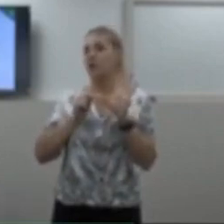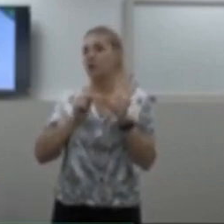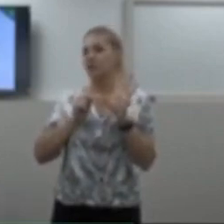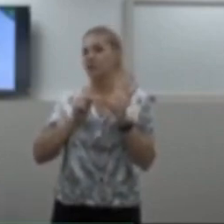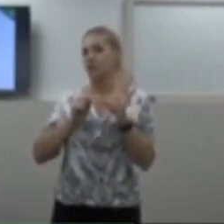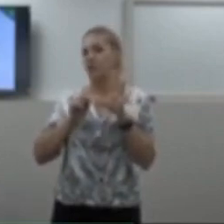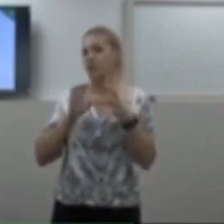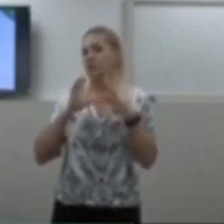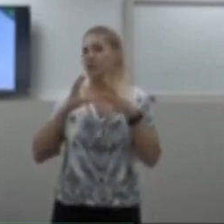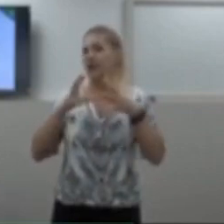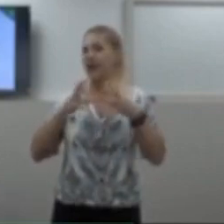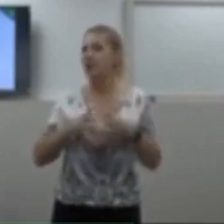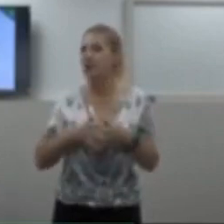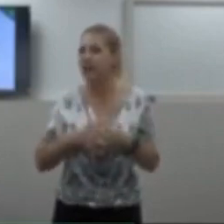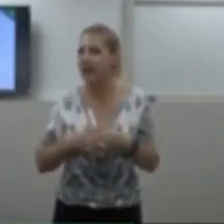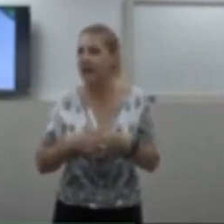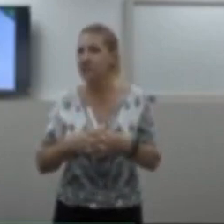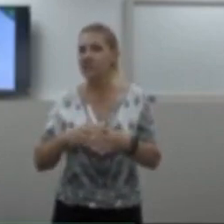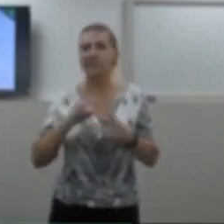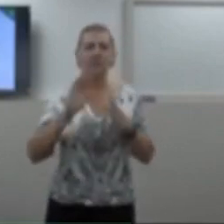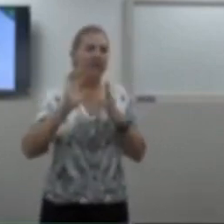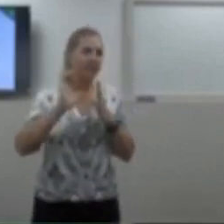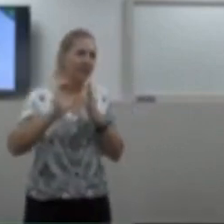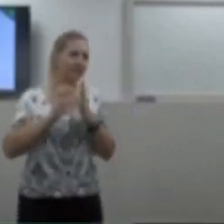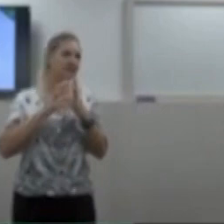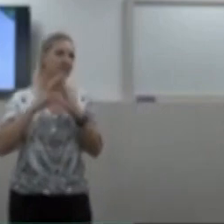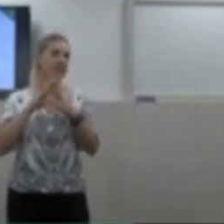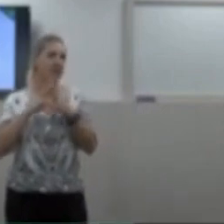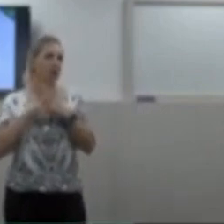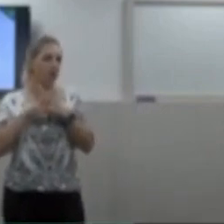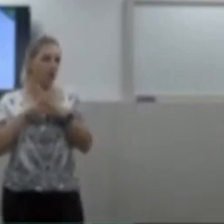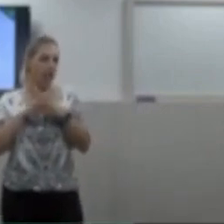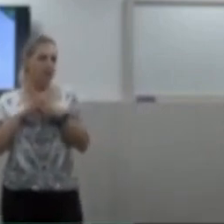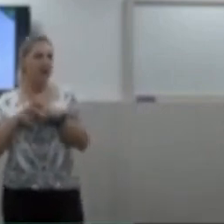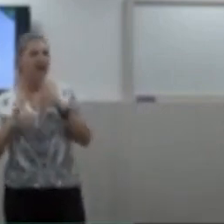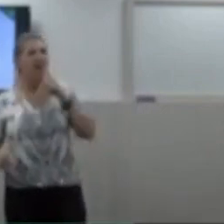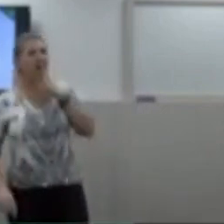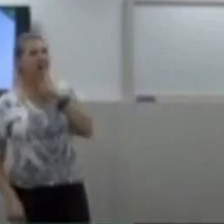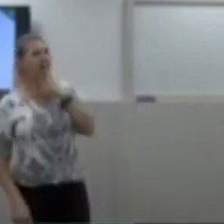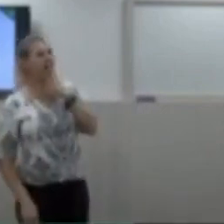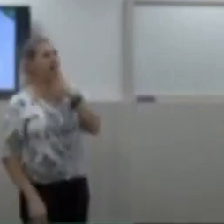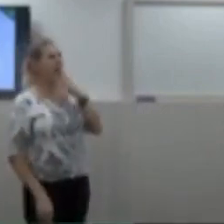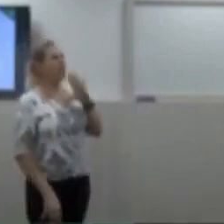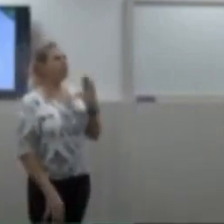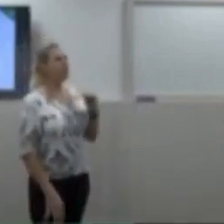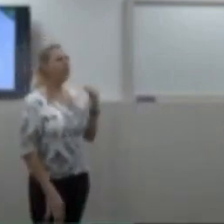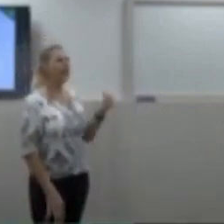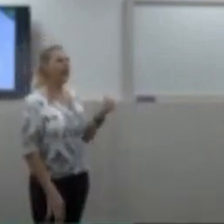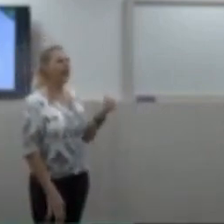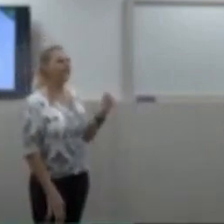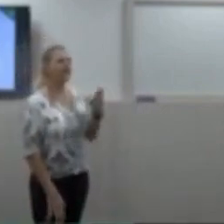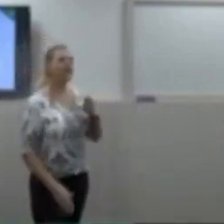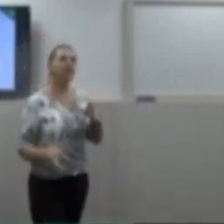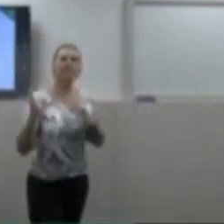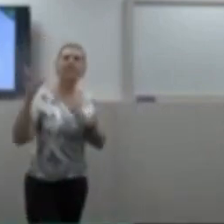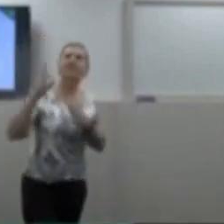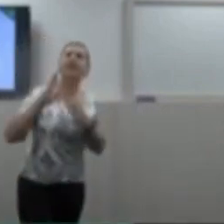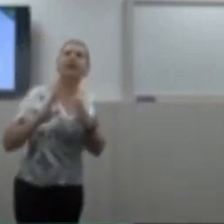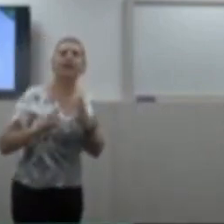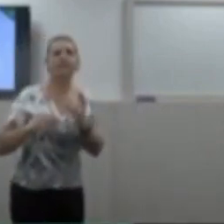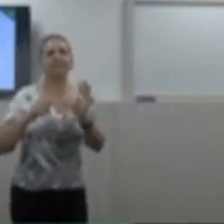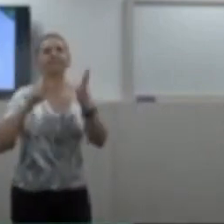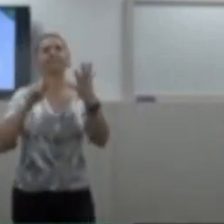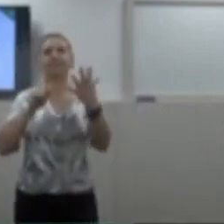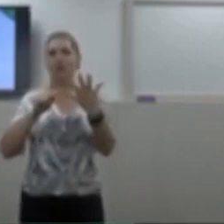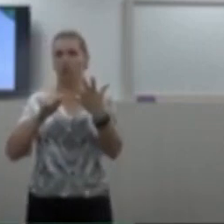e coletivo. Quando falar em numerais, nós temos que lembrar desses 5 nomes. Ah, os numerais, eles se